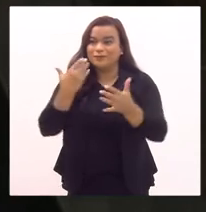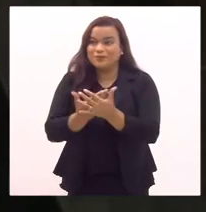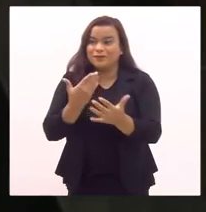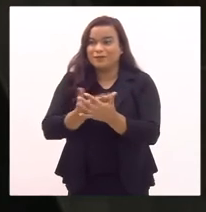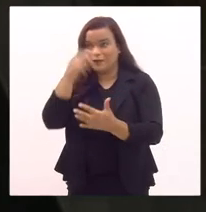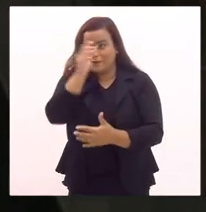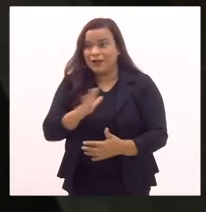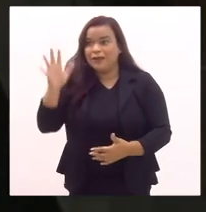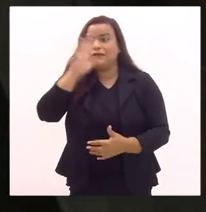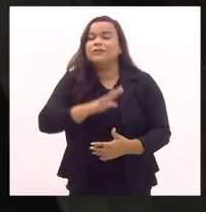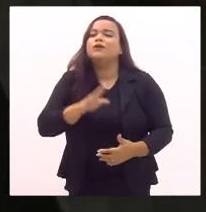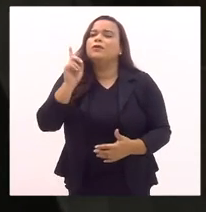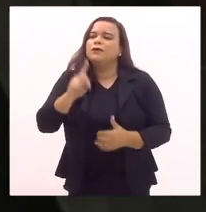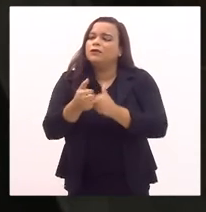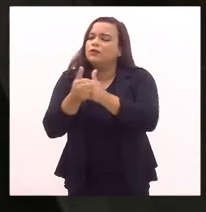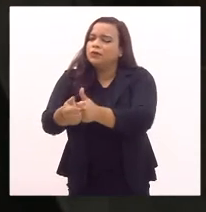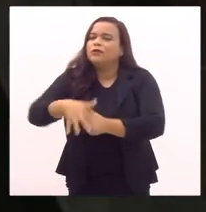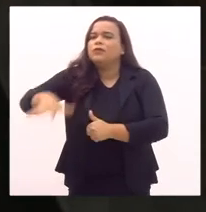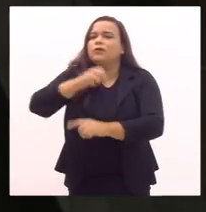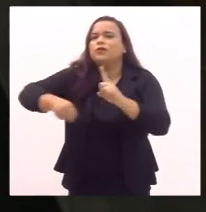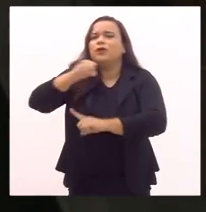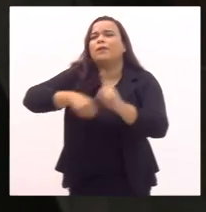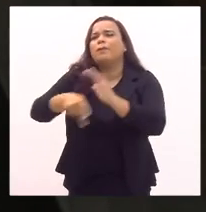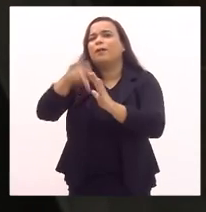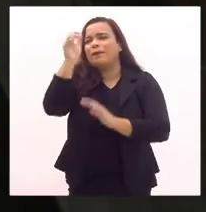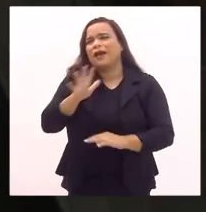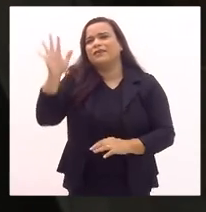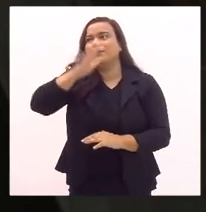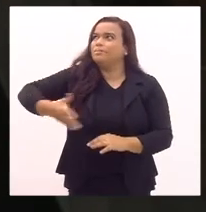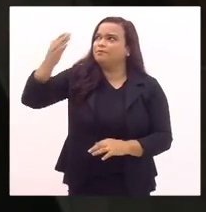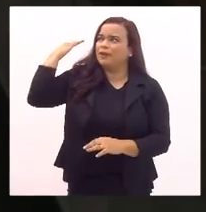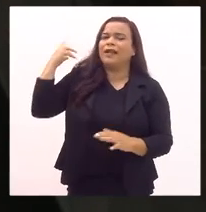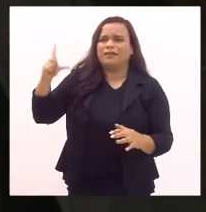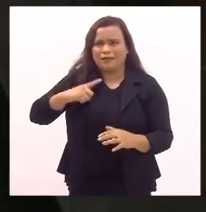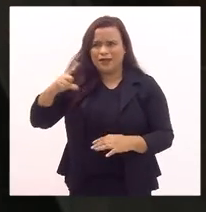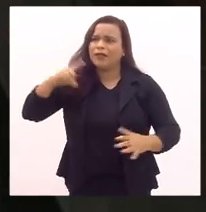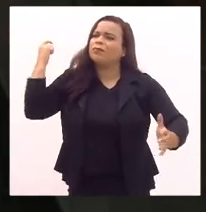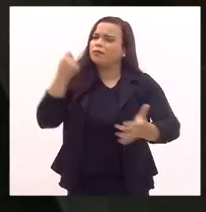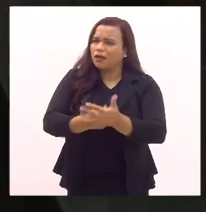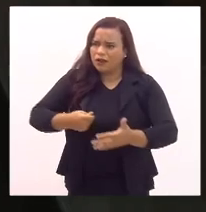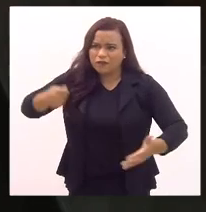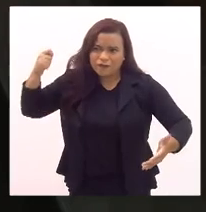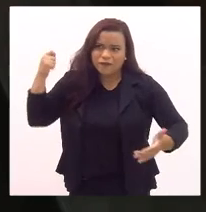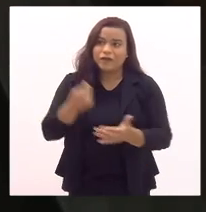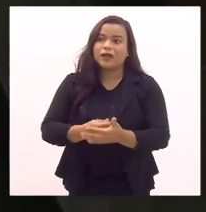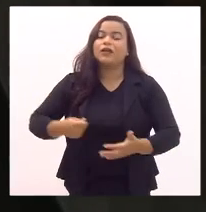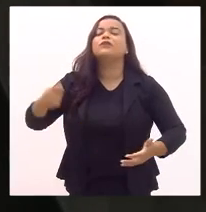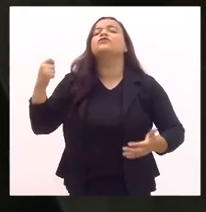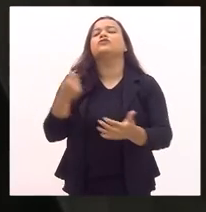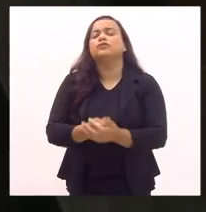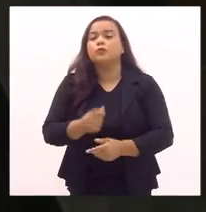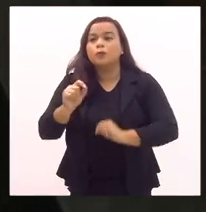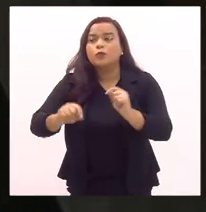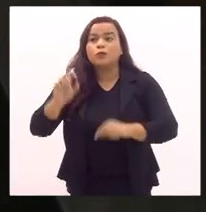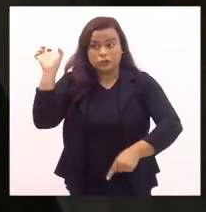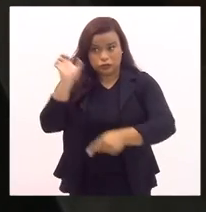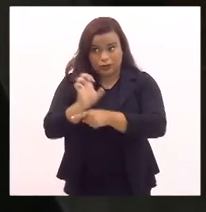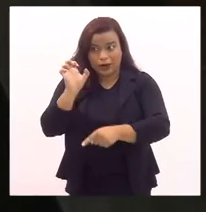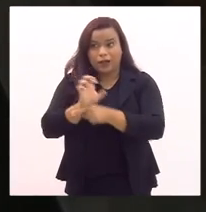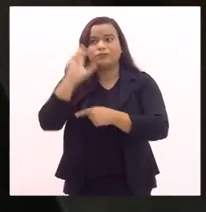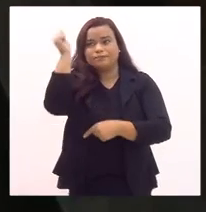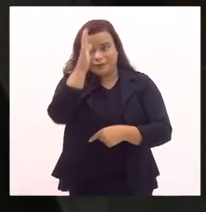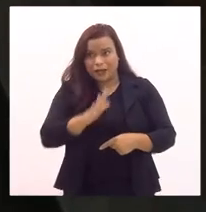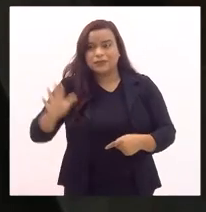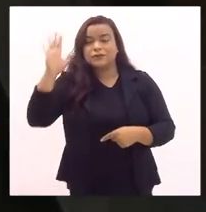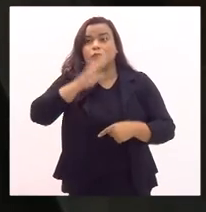brasileiro quando segmentos da sociedade brasileira naquela época que defendiam que defendiam que o estado brasileiro